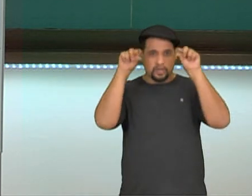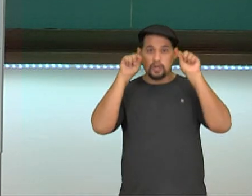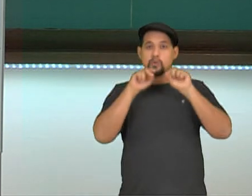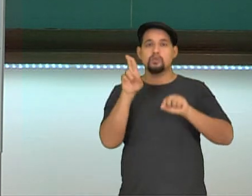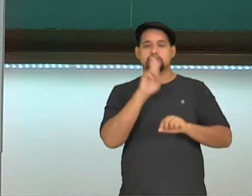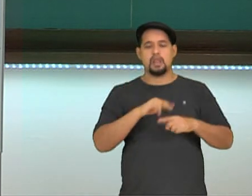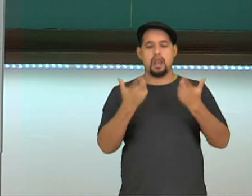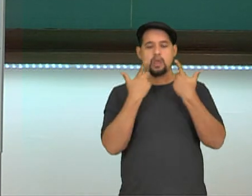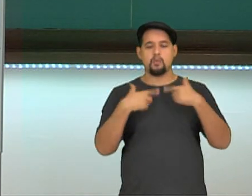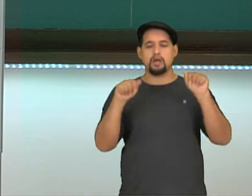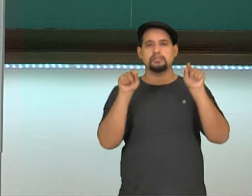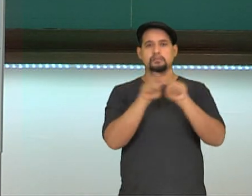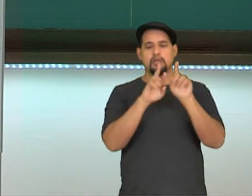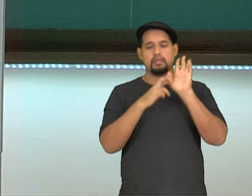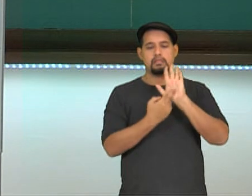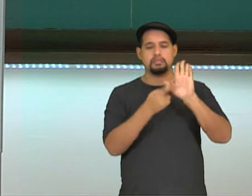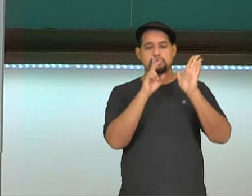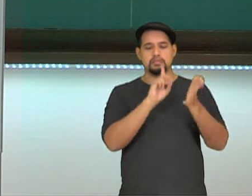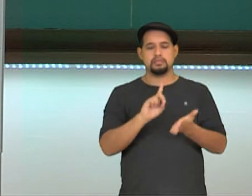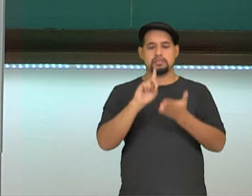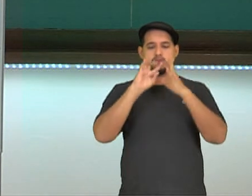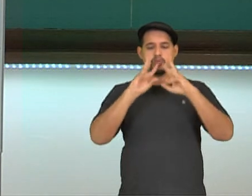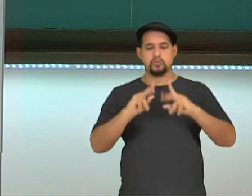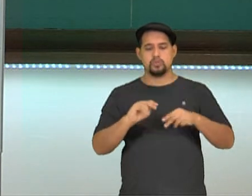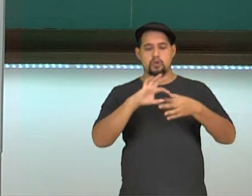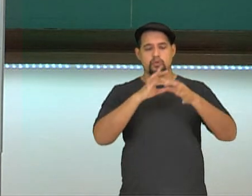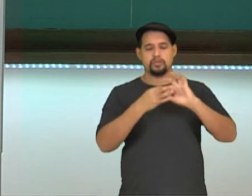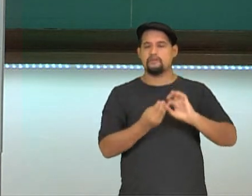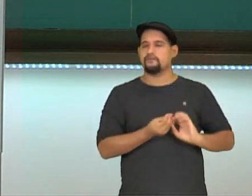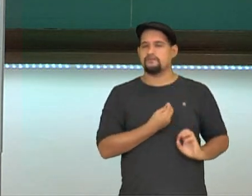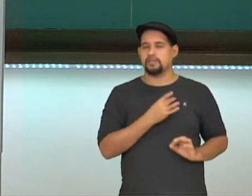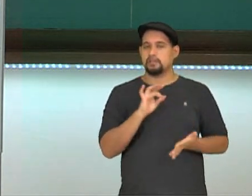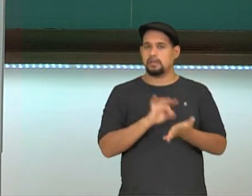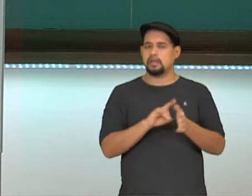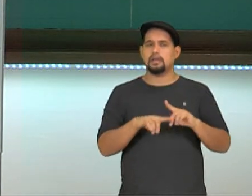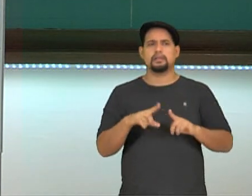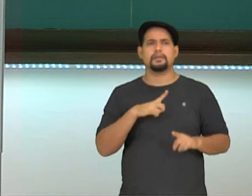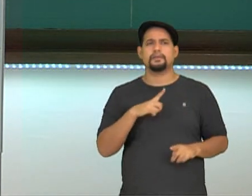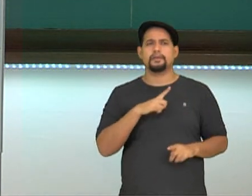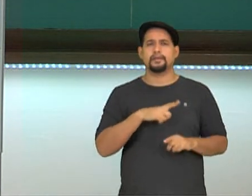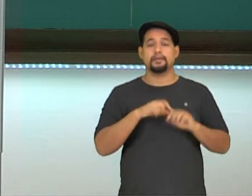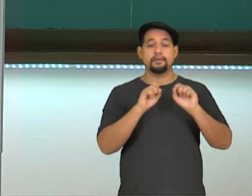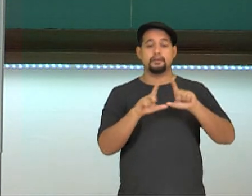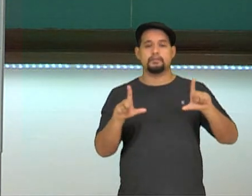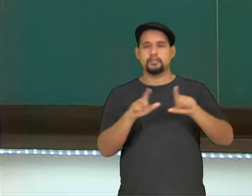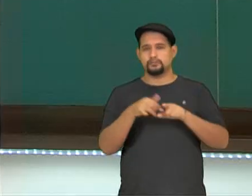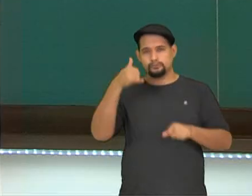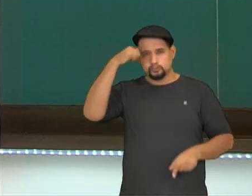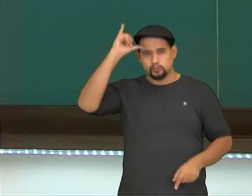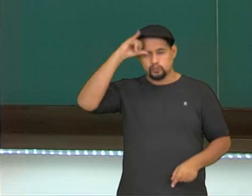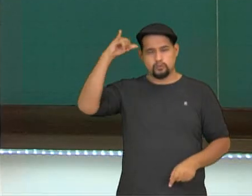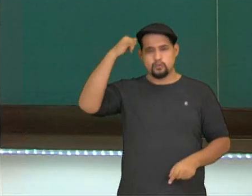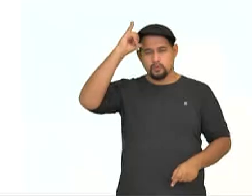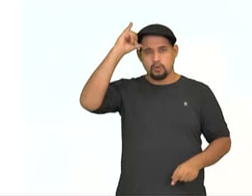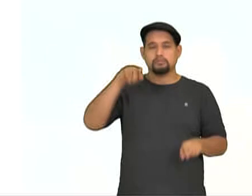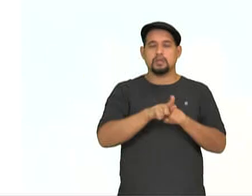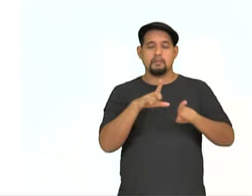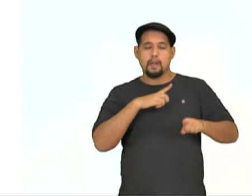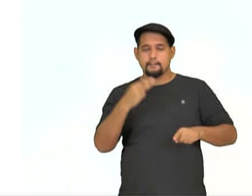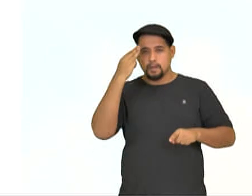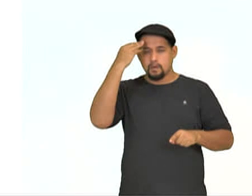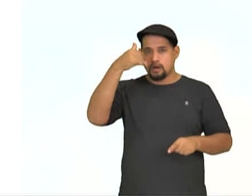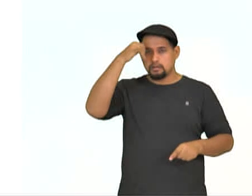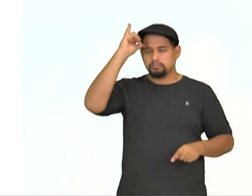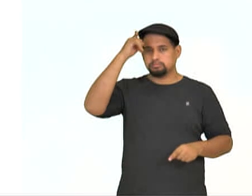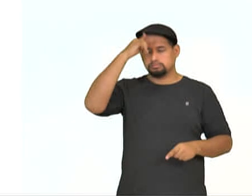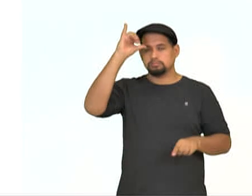seus deuses também. E representar aquilo que tinha no contexto de vida deles. Nós vemos aqui uma imagem de um touro minoico, que nós temos